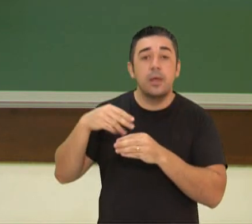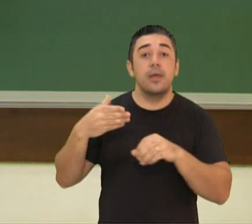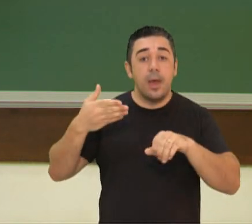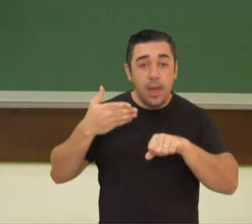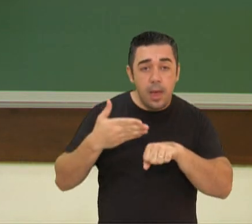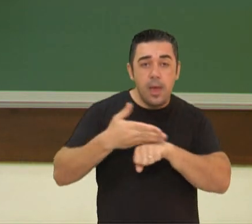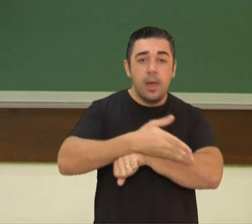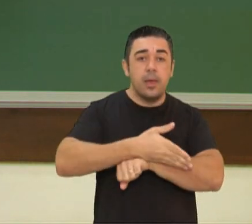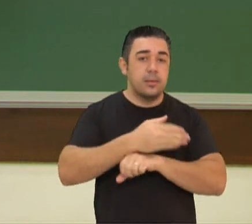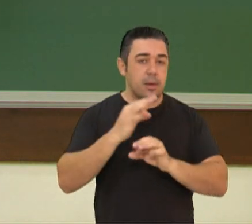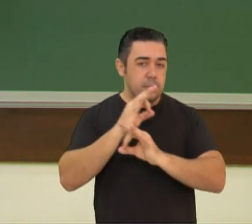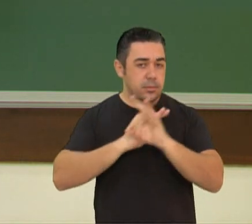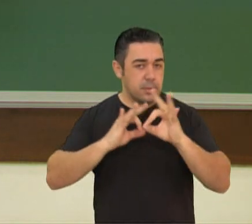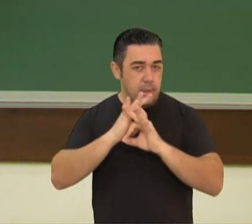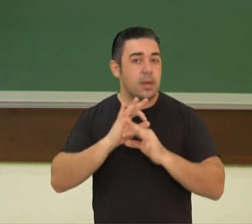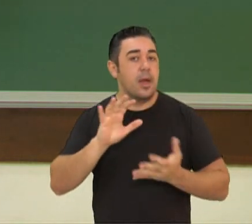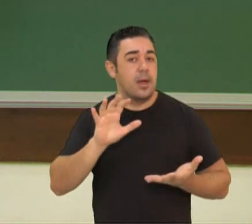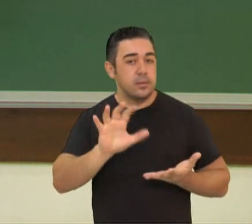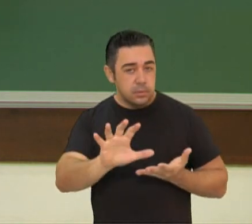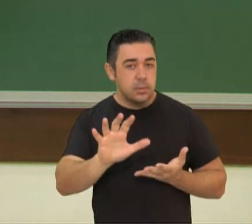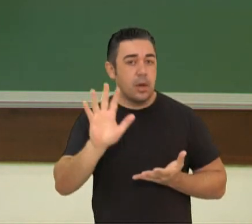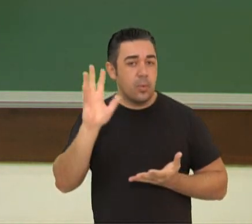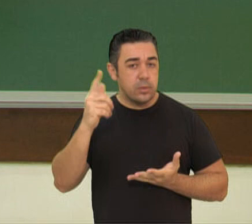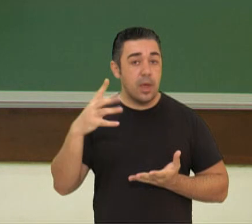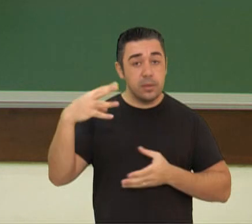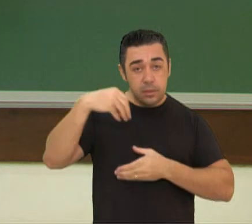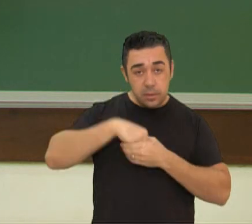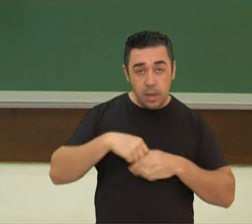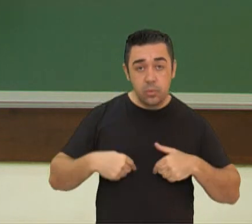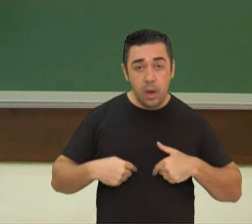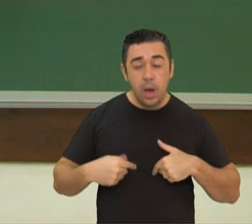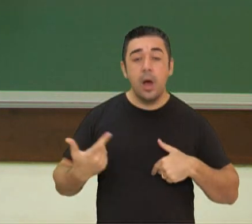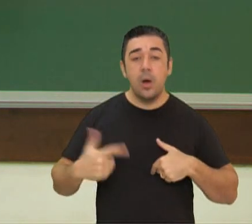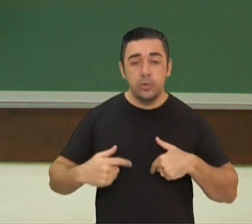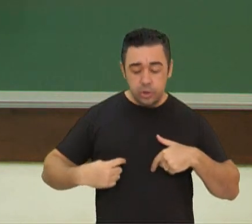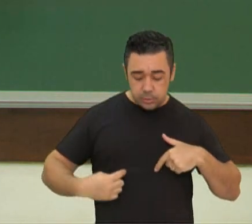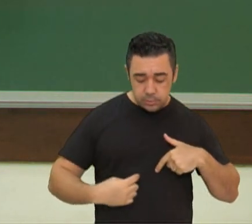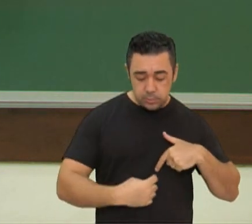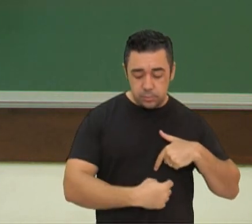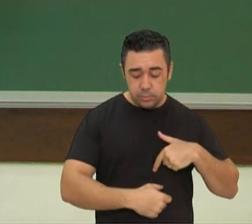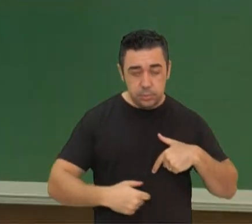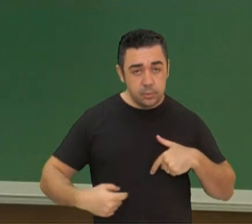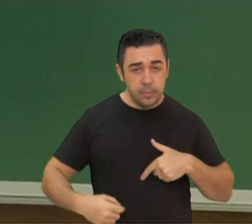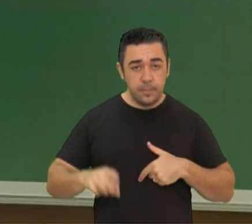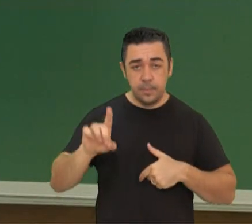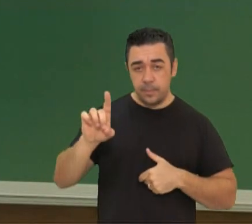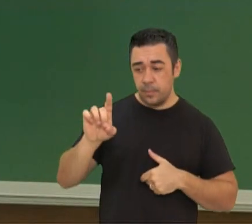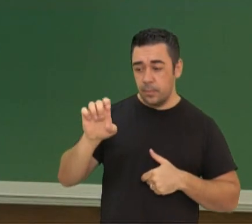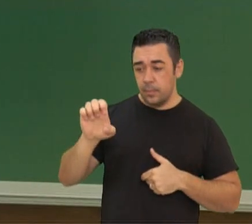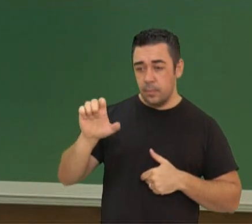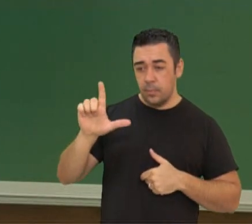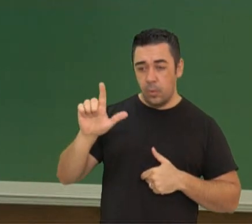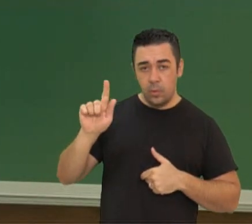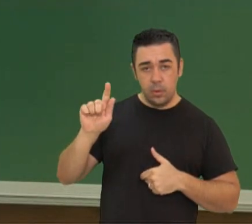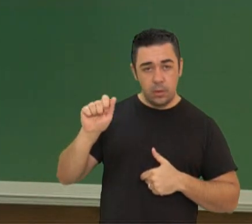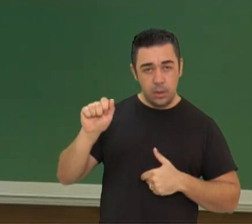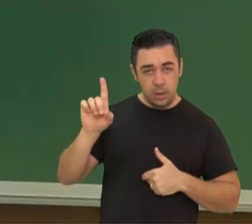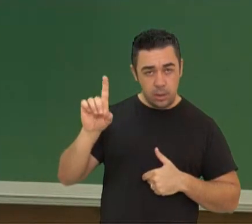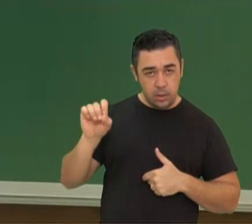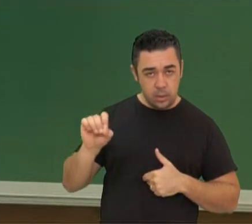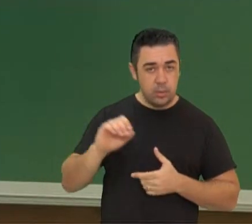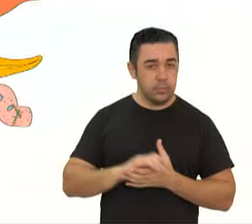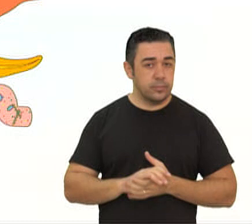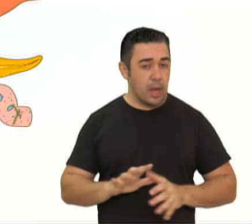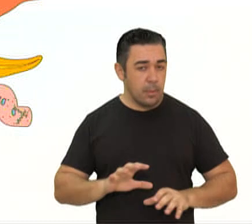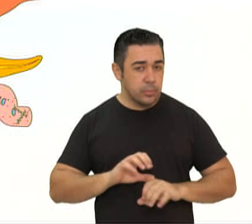é justamente isso que vai acontecer no intestino delgado, tá? Os nutrientes vão ser absorvidos.